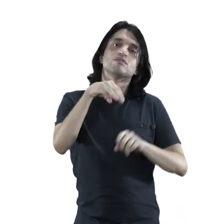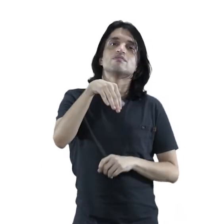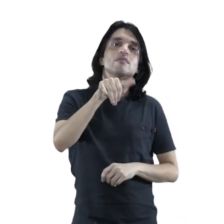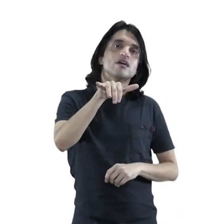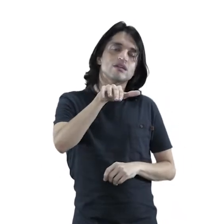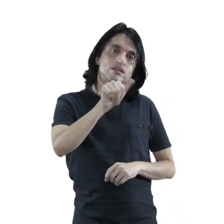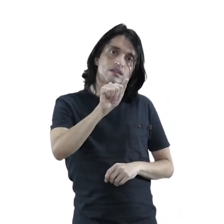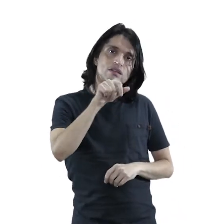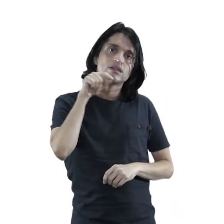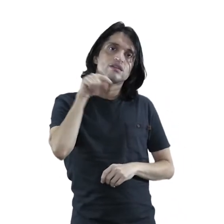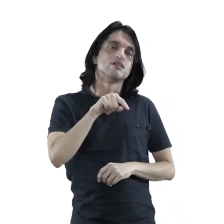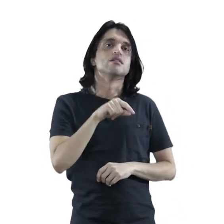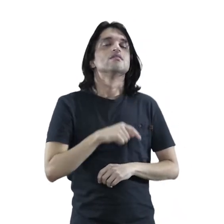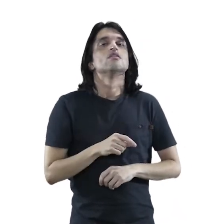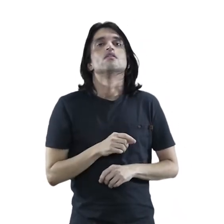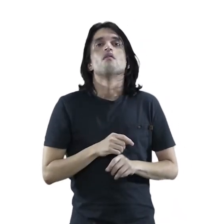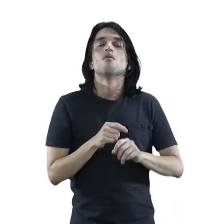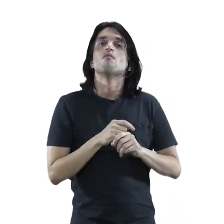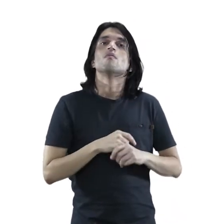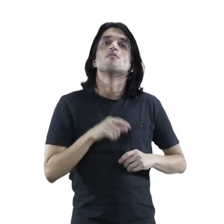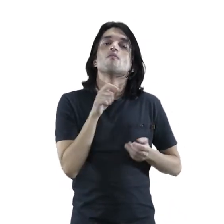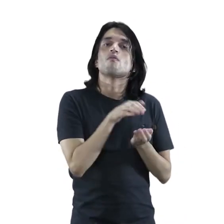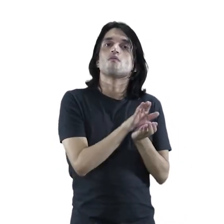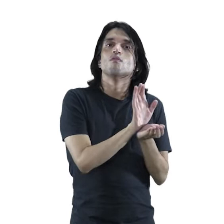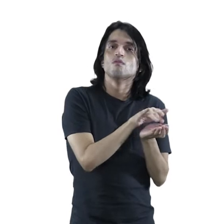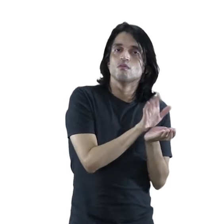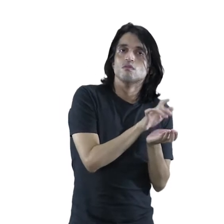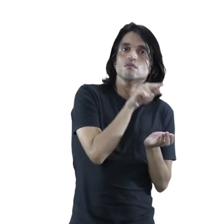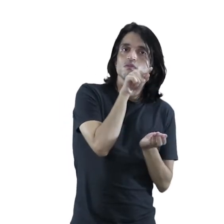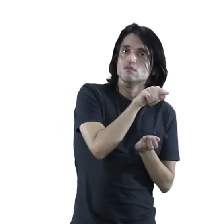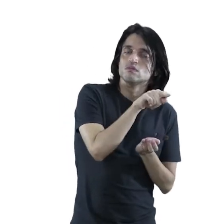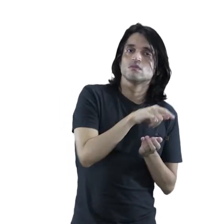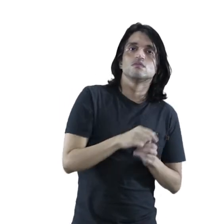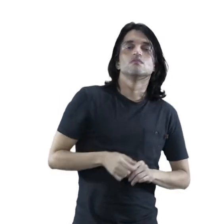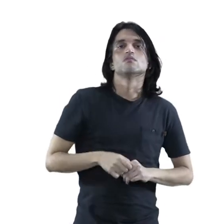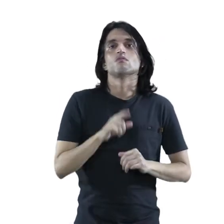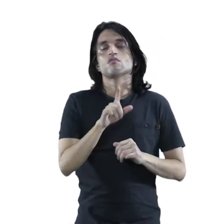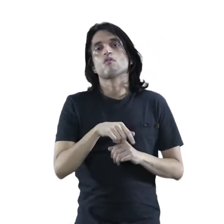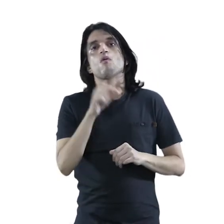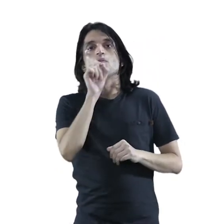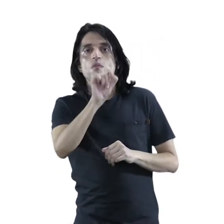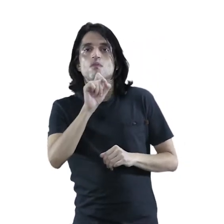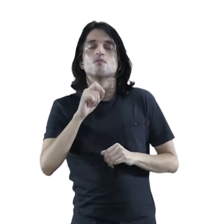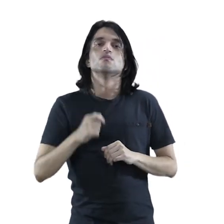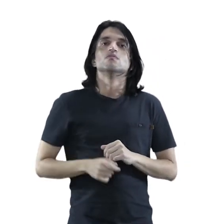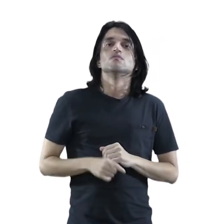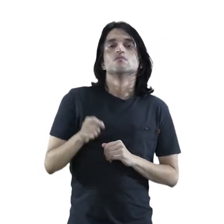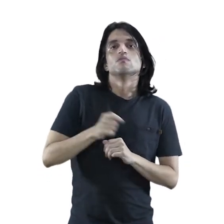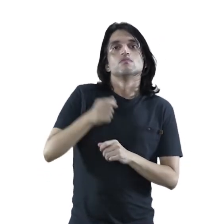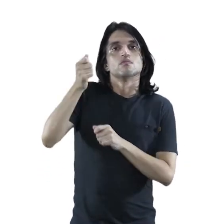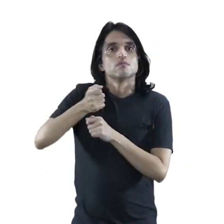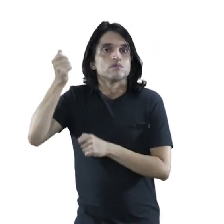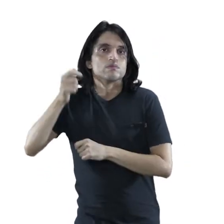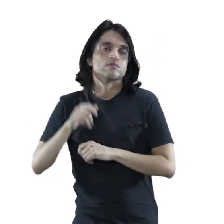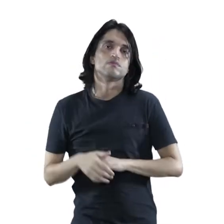No sistema maia, a concha representava o zero, o ponto representava uma unidade e a barra representava